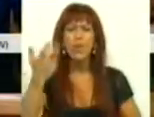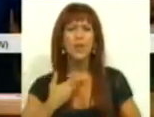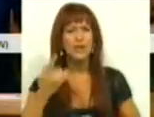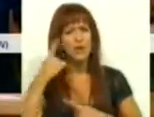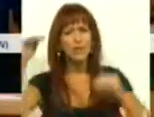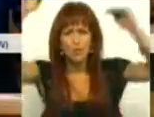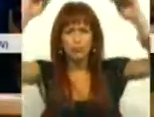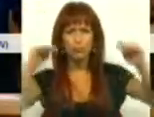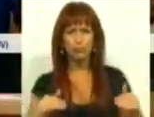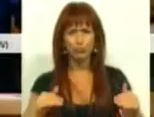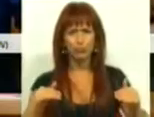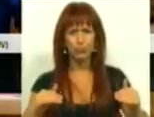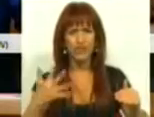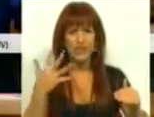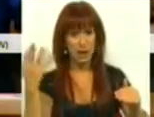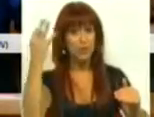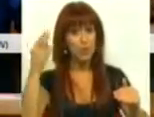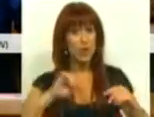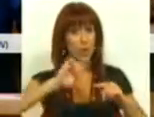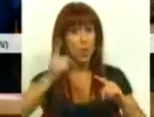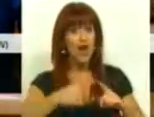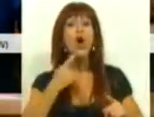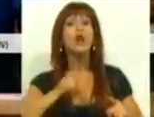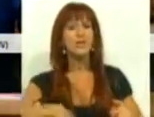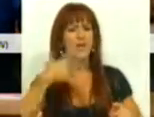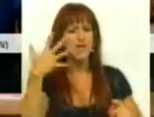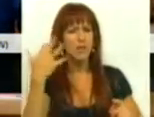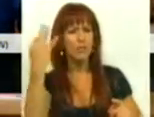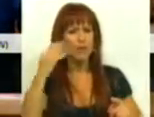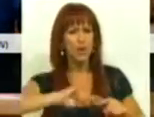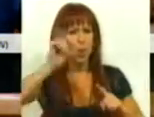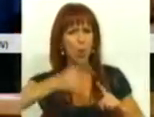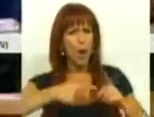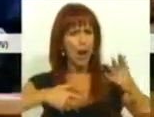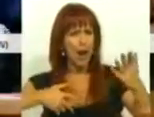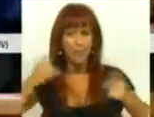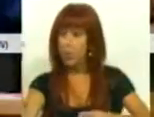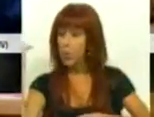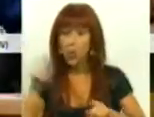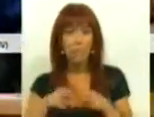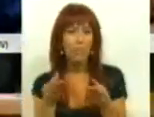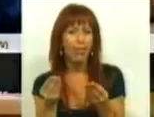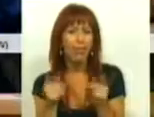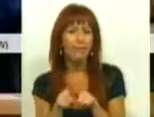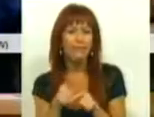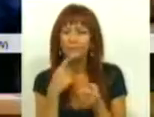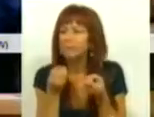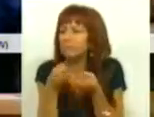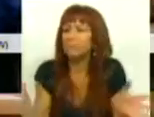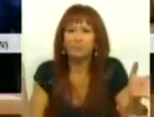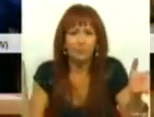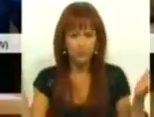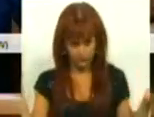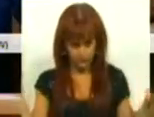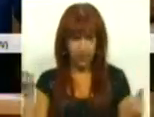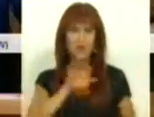dívida pública caíram a 5% ao ano. Repito, 5% ao ano. Uma almofada que foi totalmente